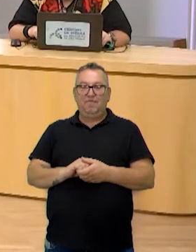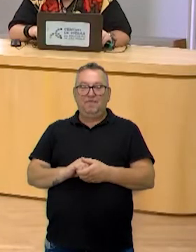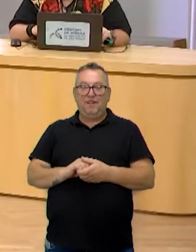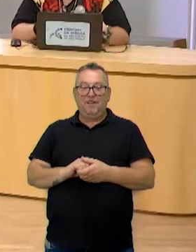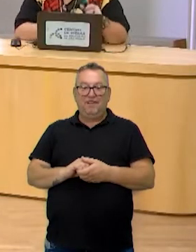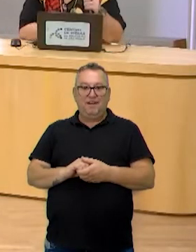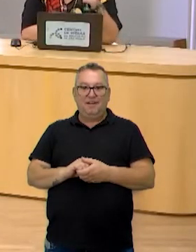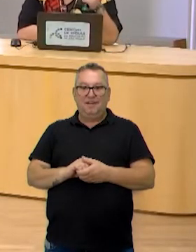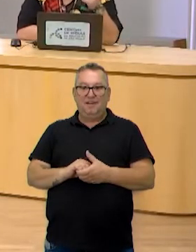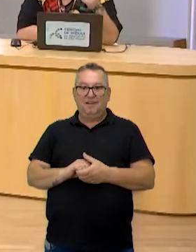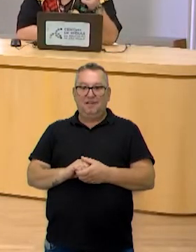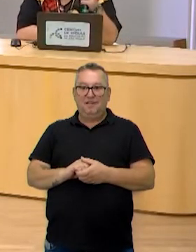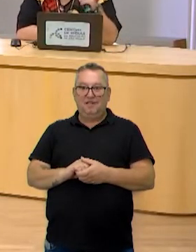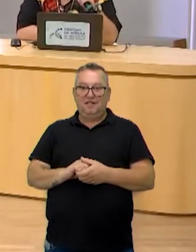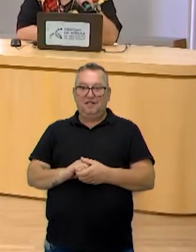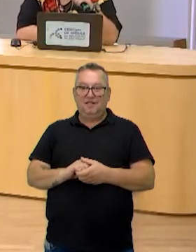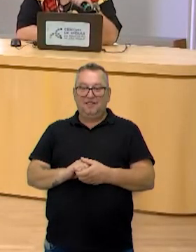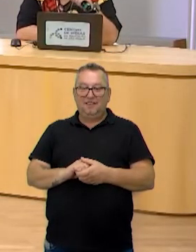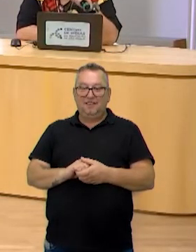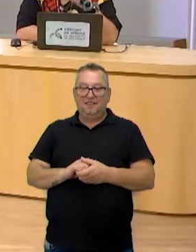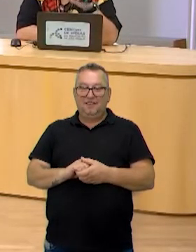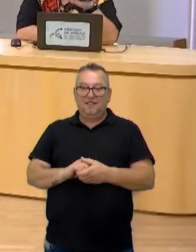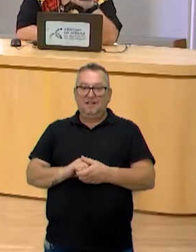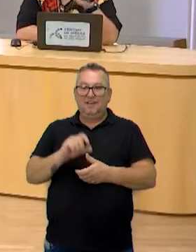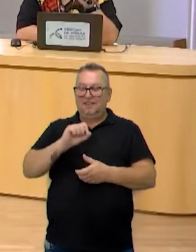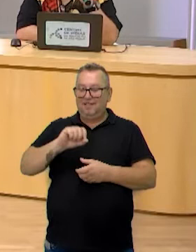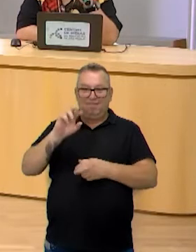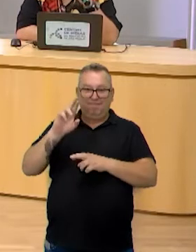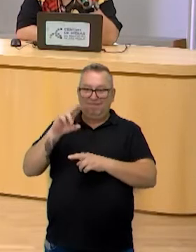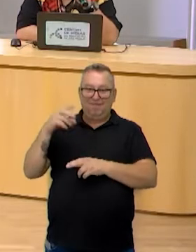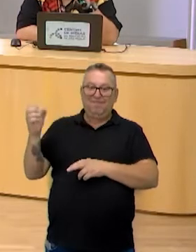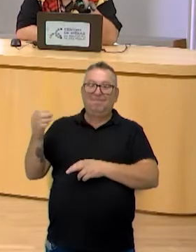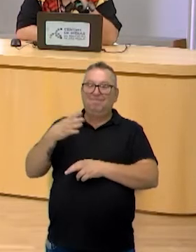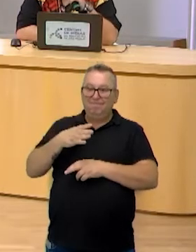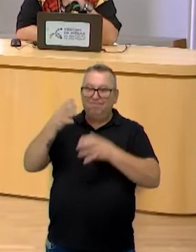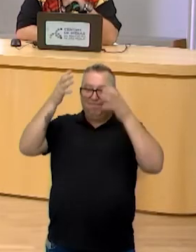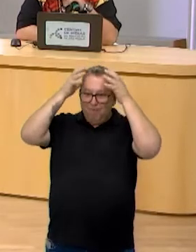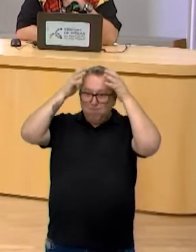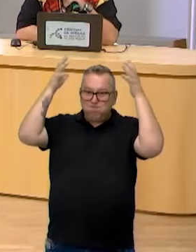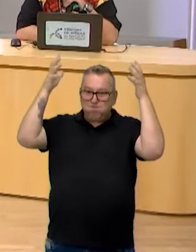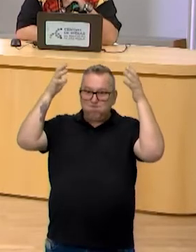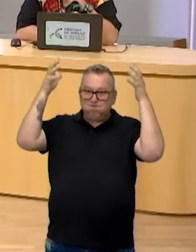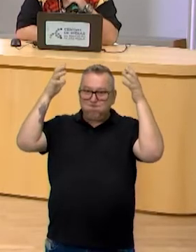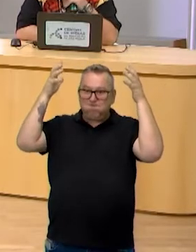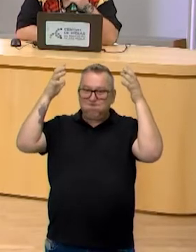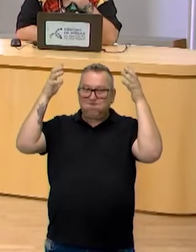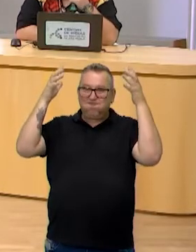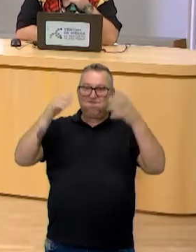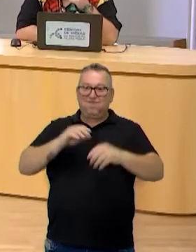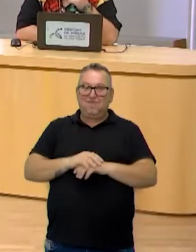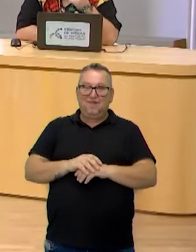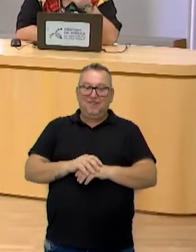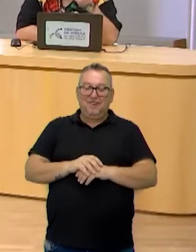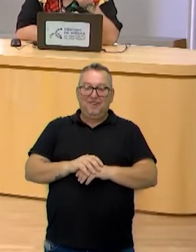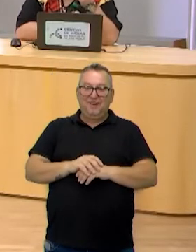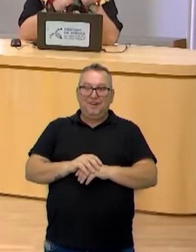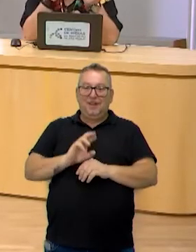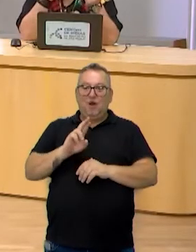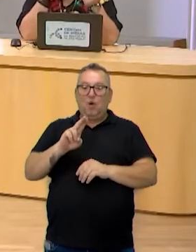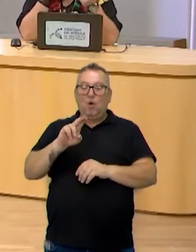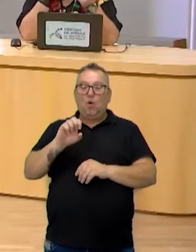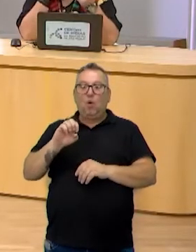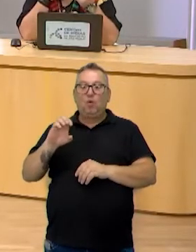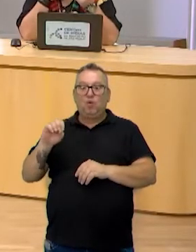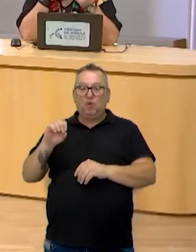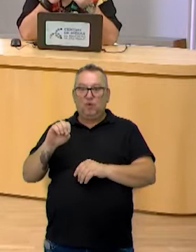Cara do Russo. Essa eu não esperava, né? Essa é nova, Momento Cabeção. Momento Cabeção. Russo, Momento Cabeção é um